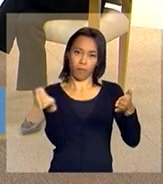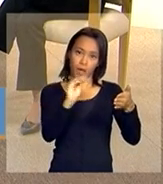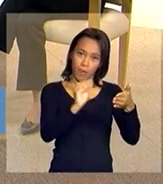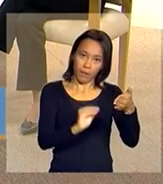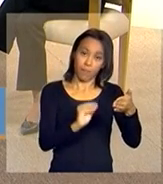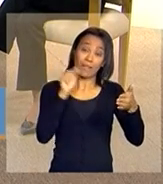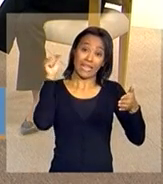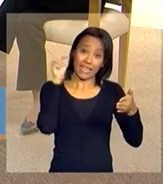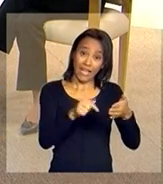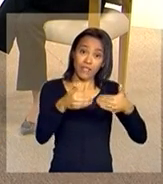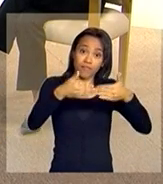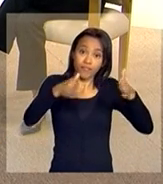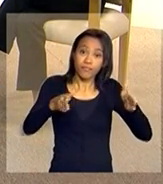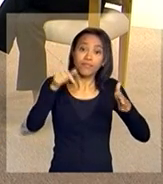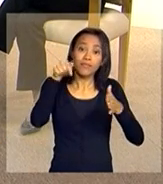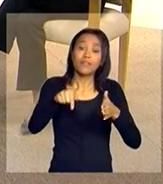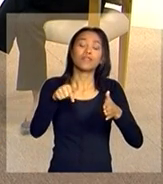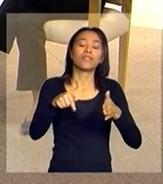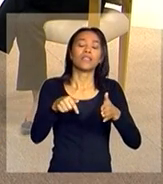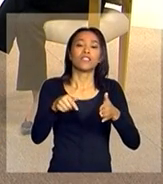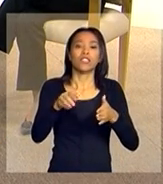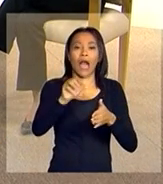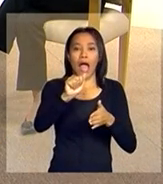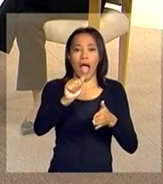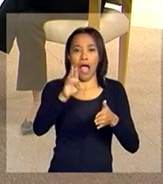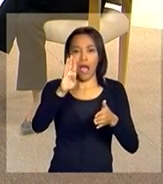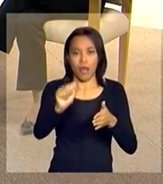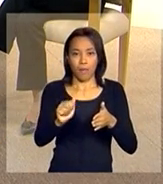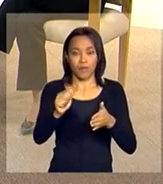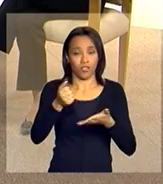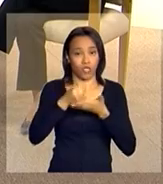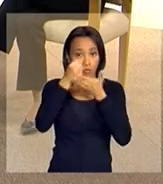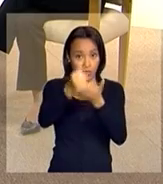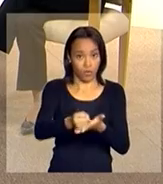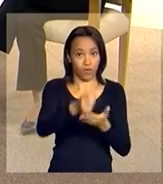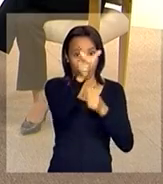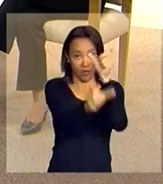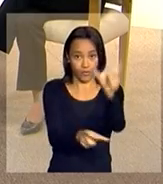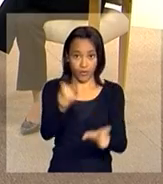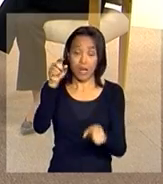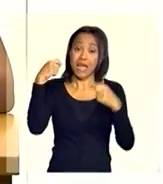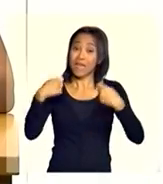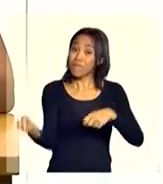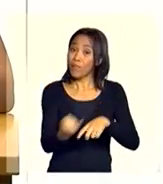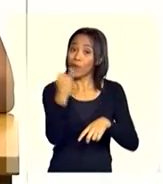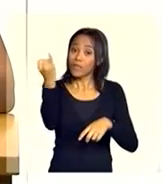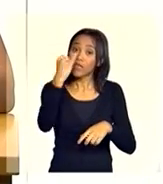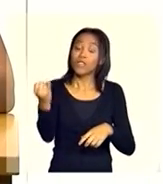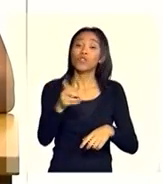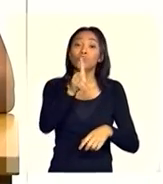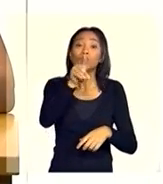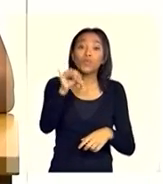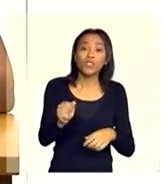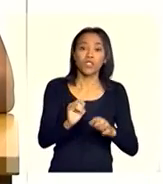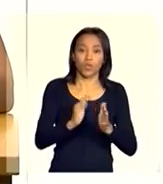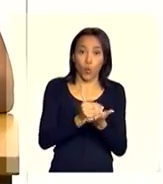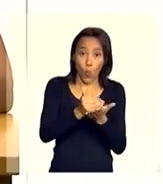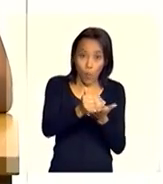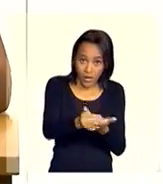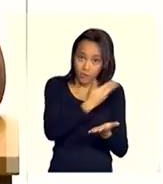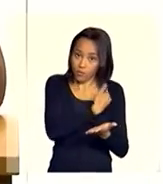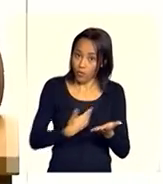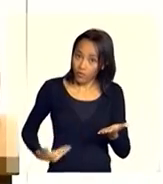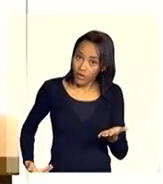Humanos eh muito importante que a data de início e de fim de mandato de todos eles estejam preenchidas